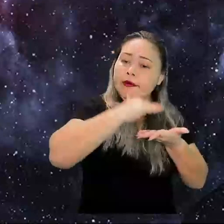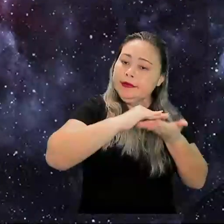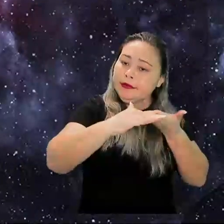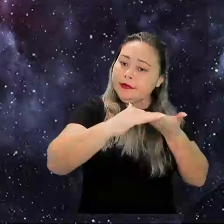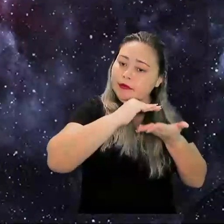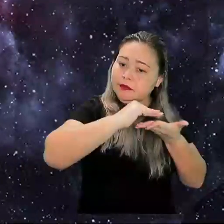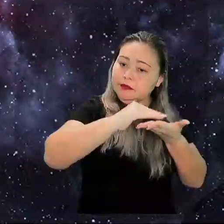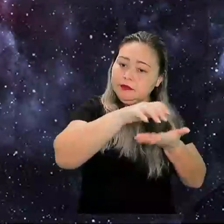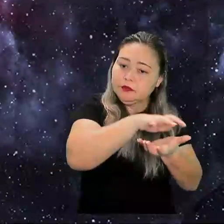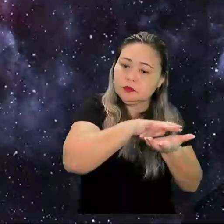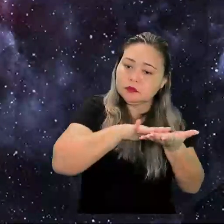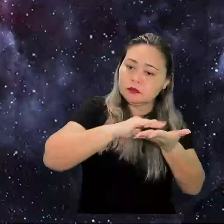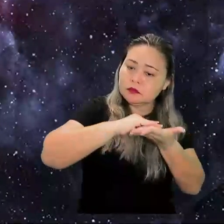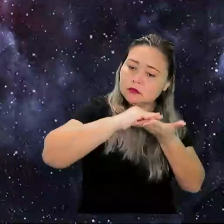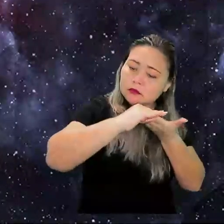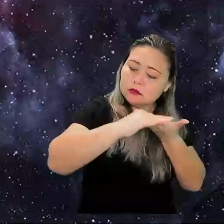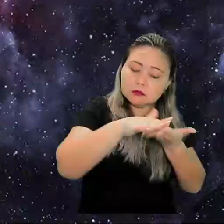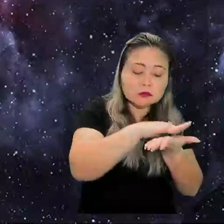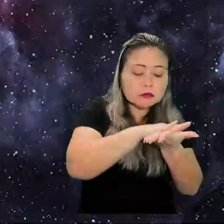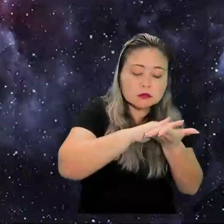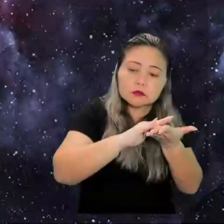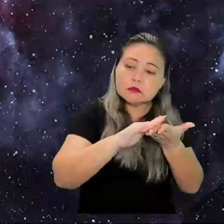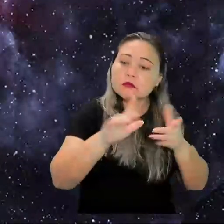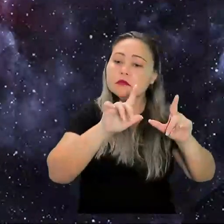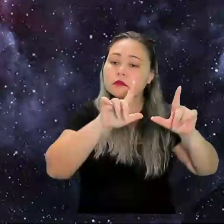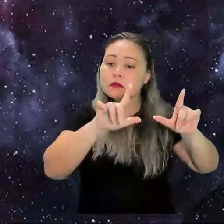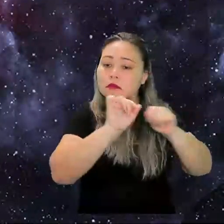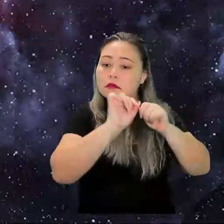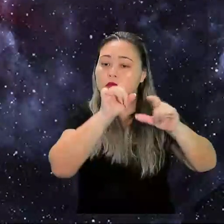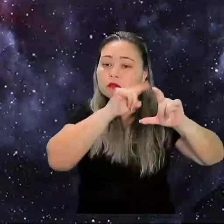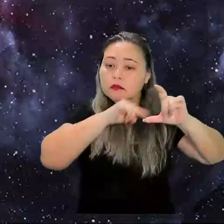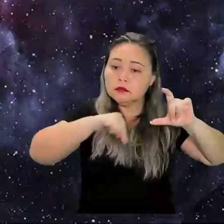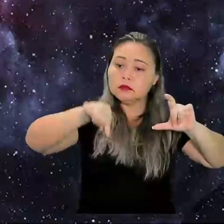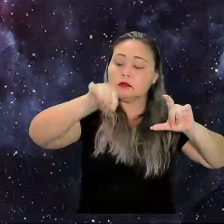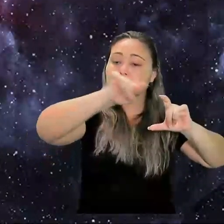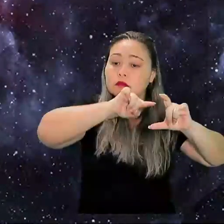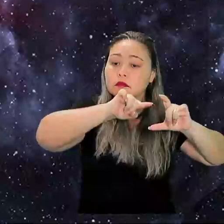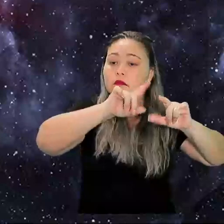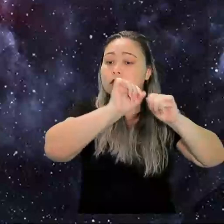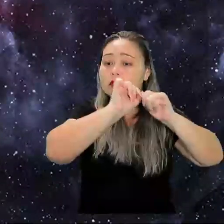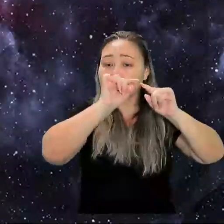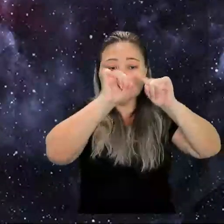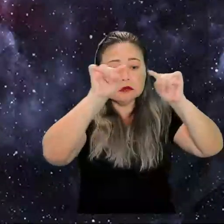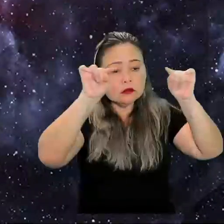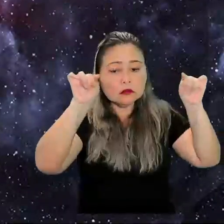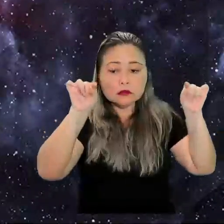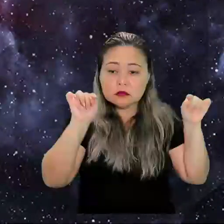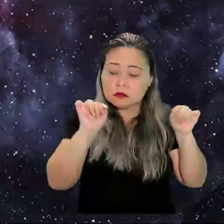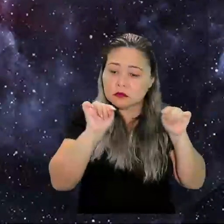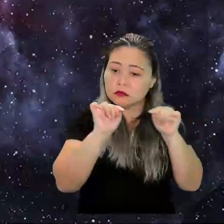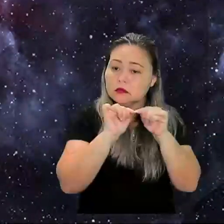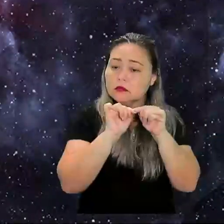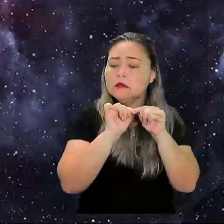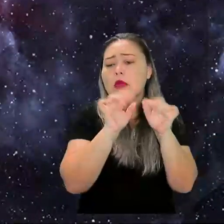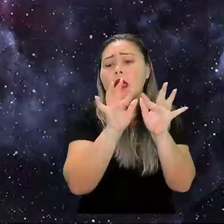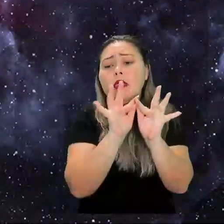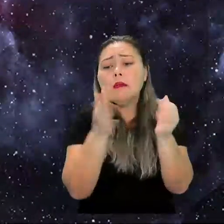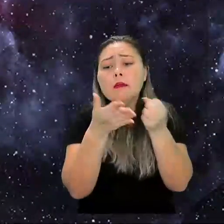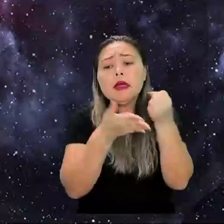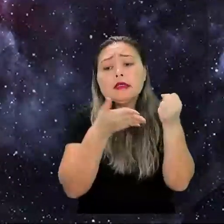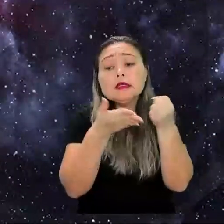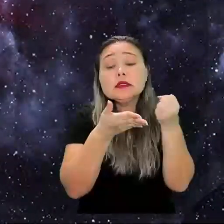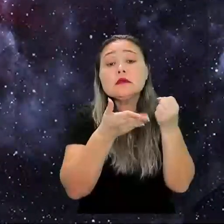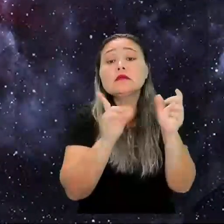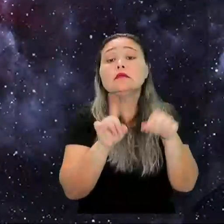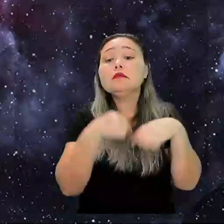básicas da plana, entendeu? A área de um quadrado, a área de um círculo, a área de um retângulo, né? Vamos dizer assim, das formas mais